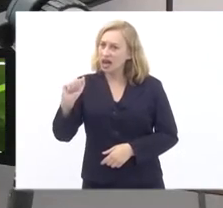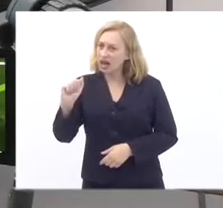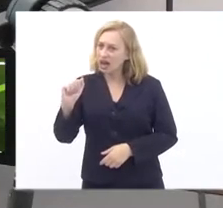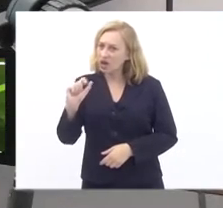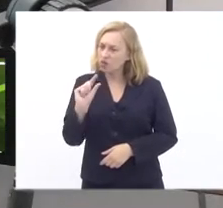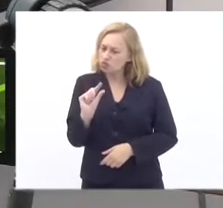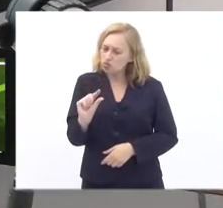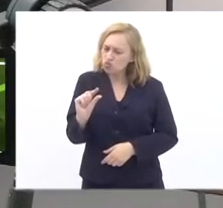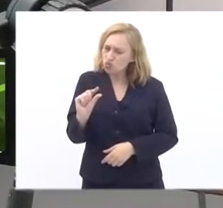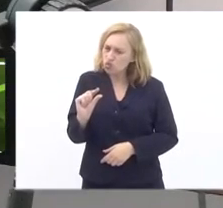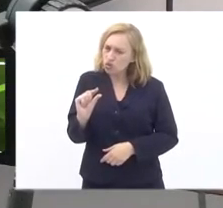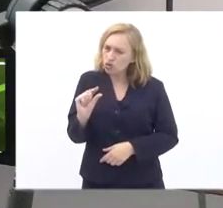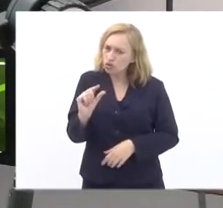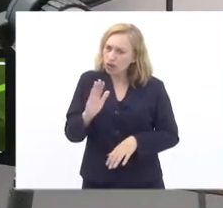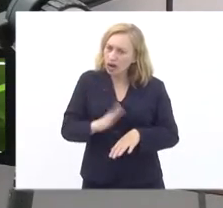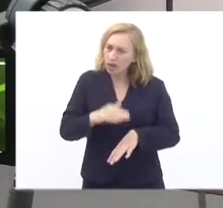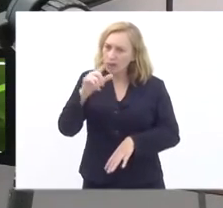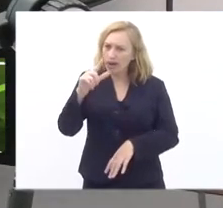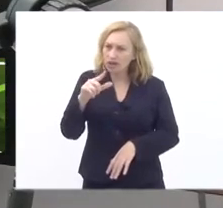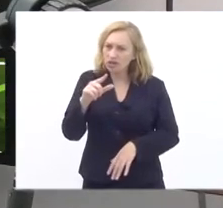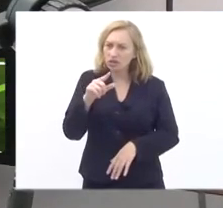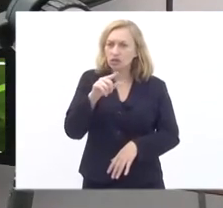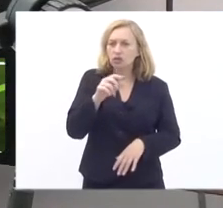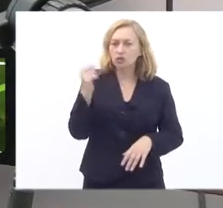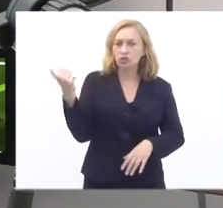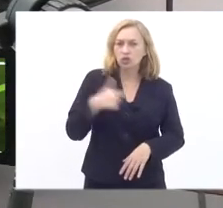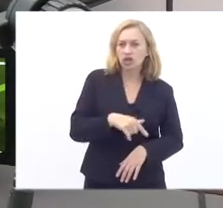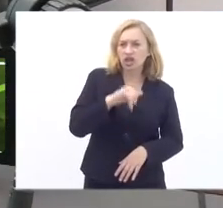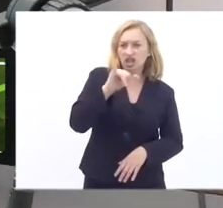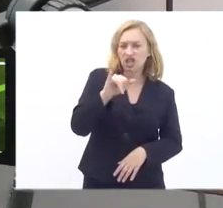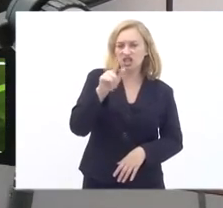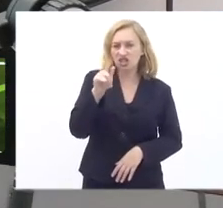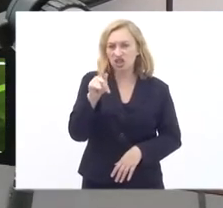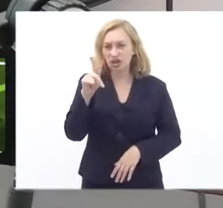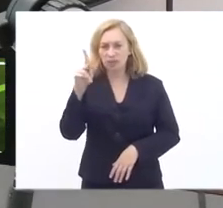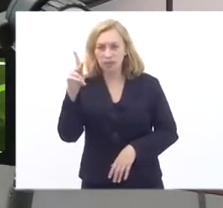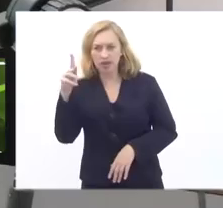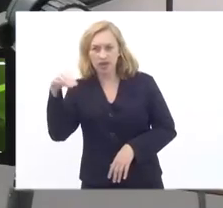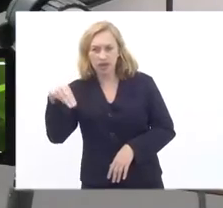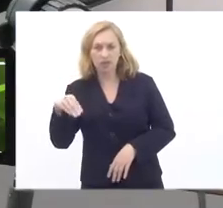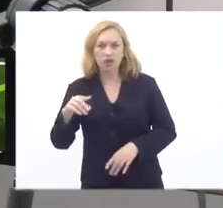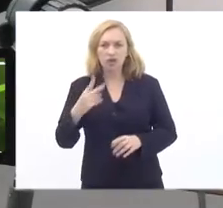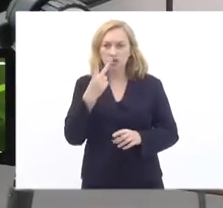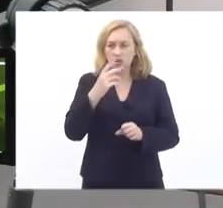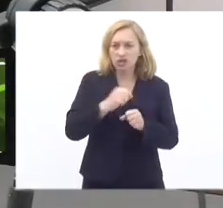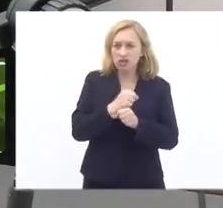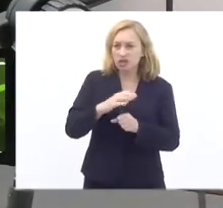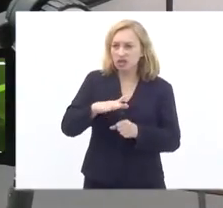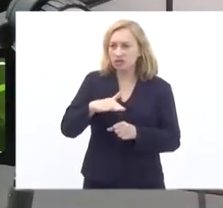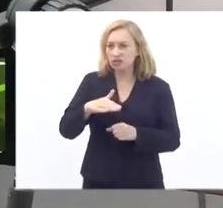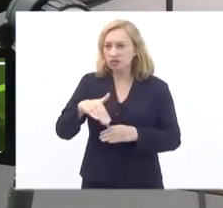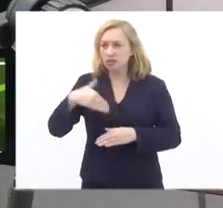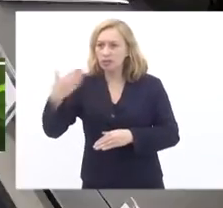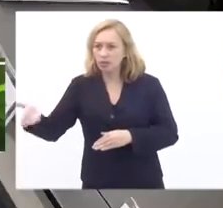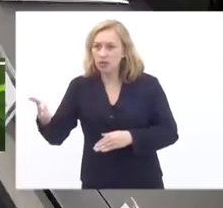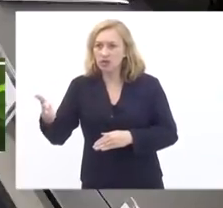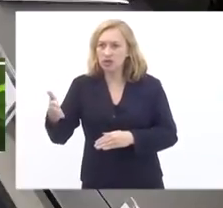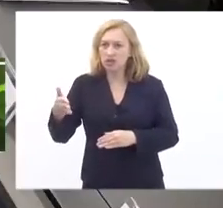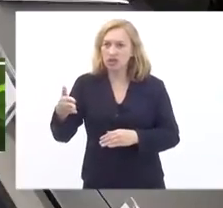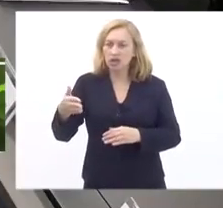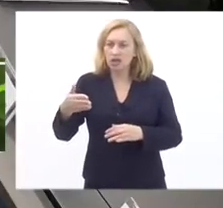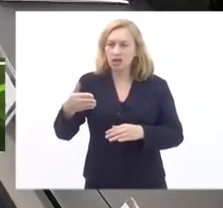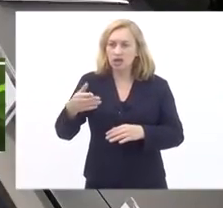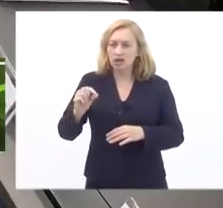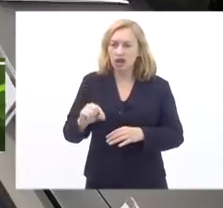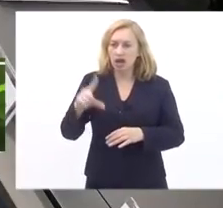um pouquinho maior do que o IGPM. De 2 anos para frente, abriu a boca de jacaré, né?